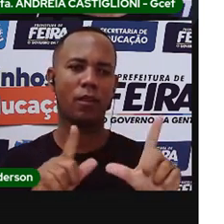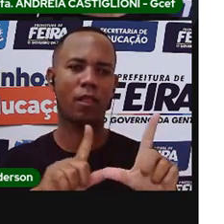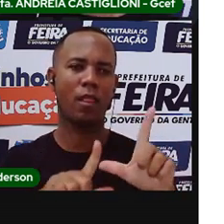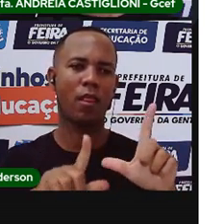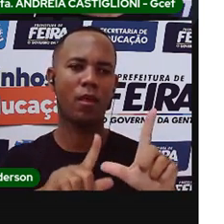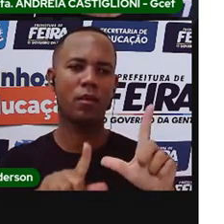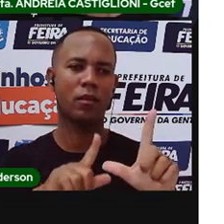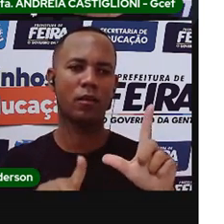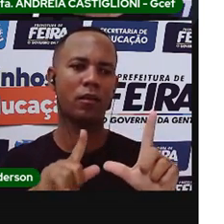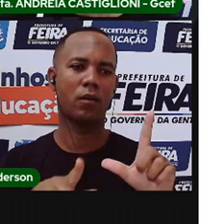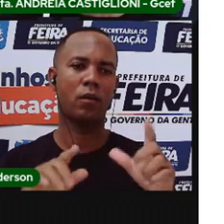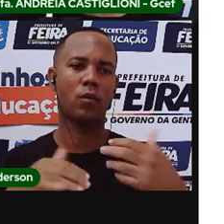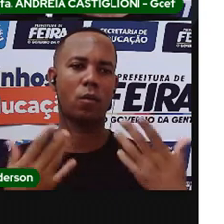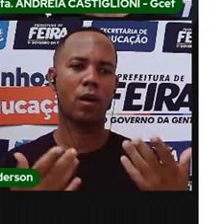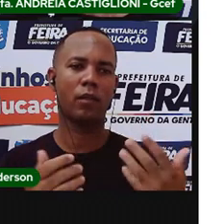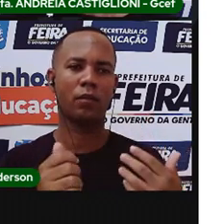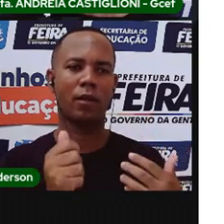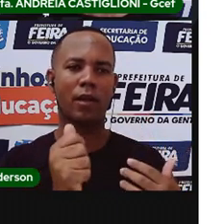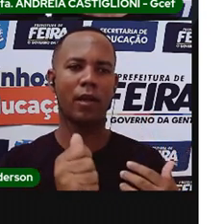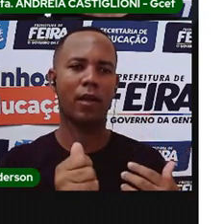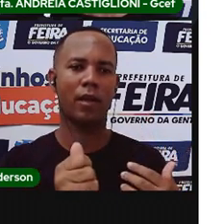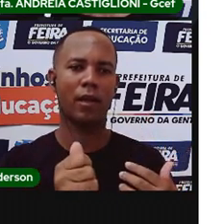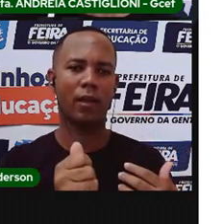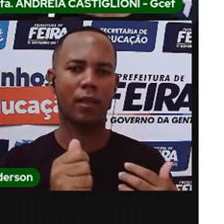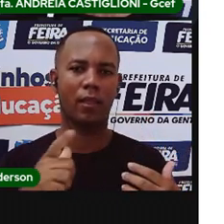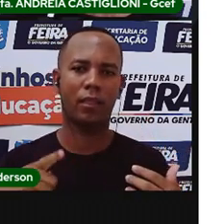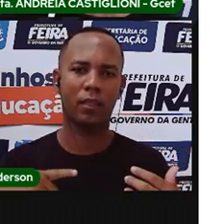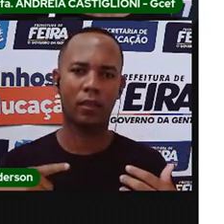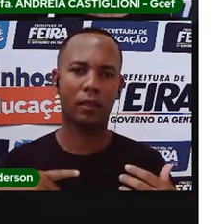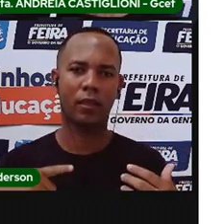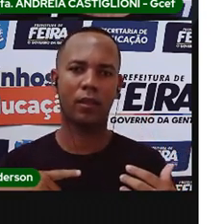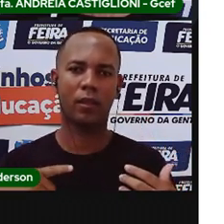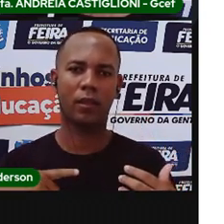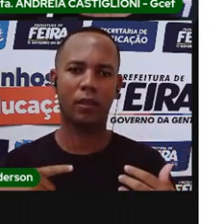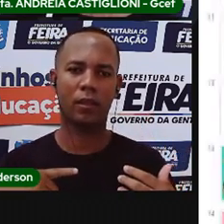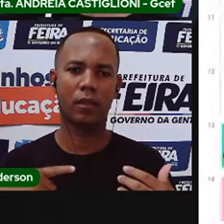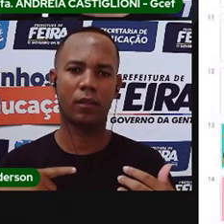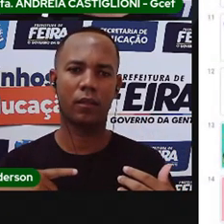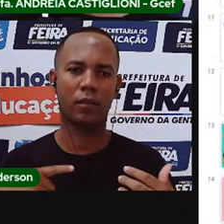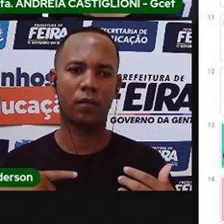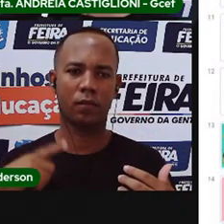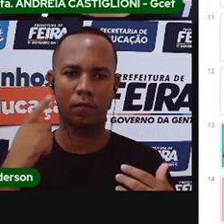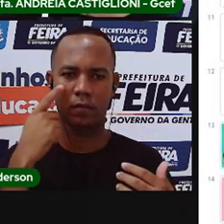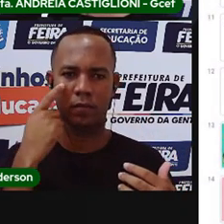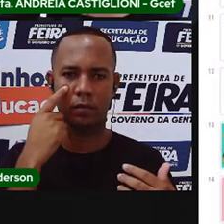letras. Letra A. Deixa eu ver se tem a letra A.